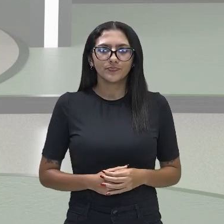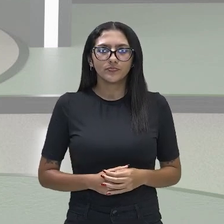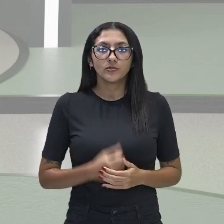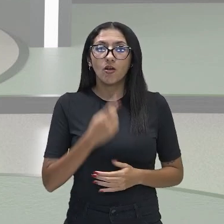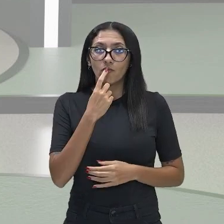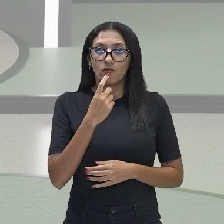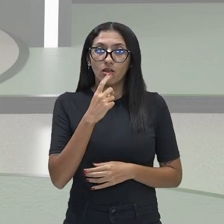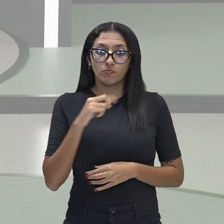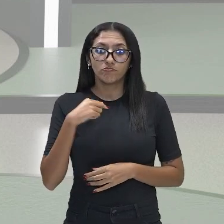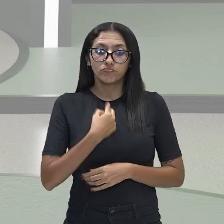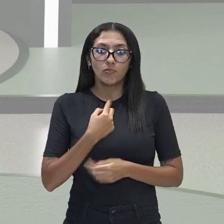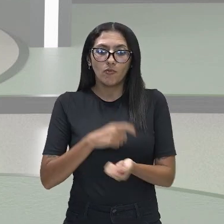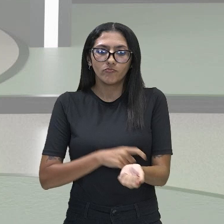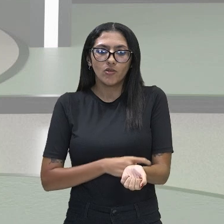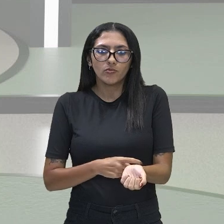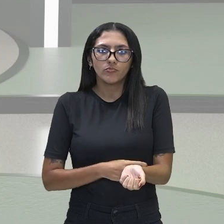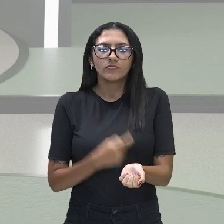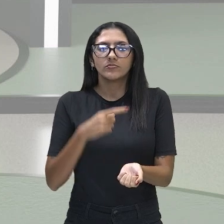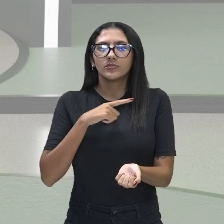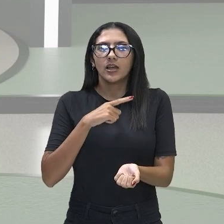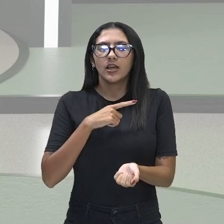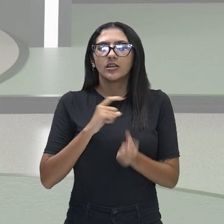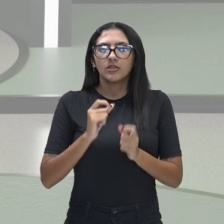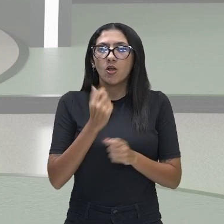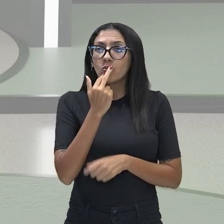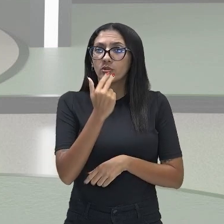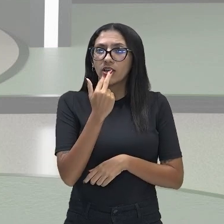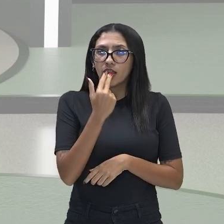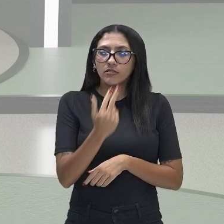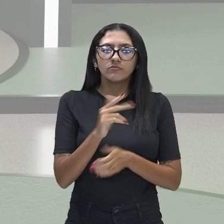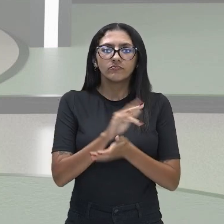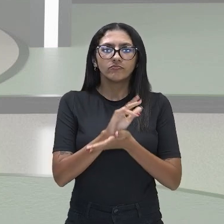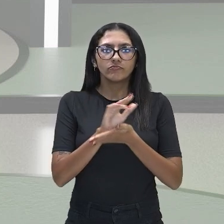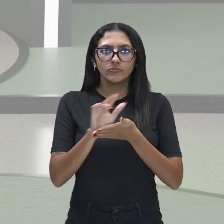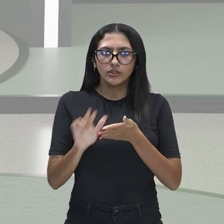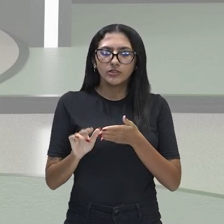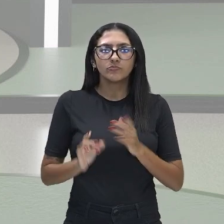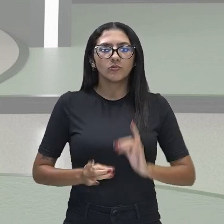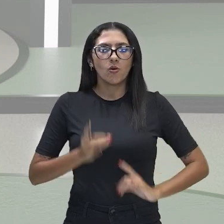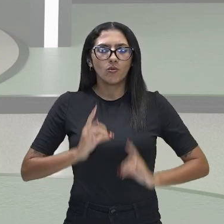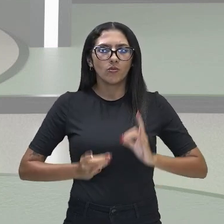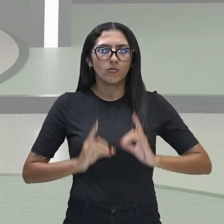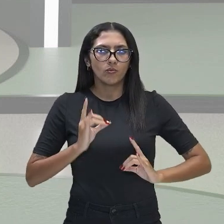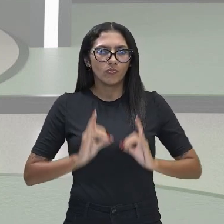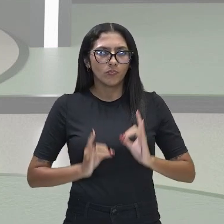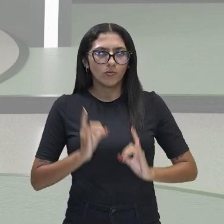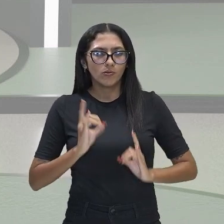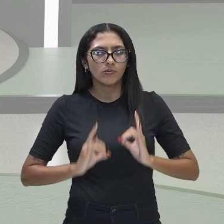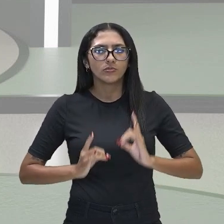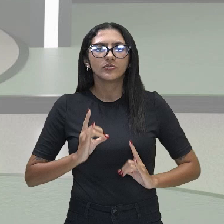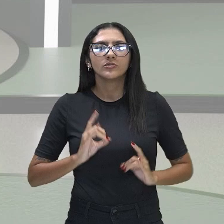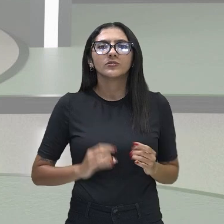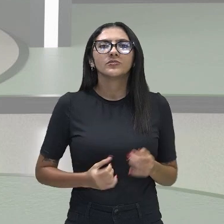ele é responsável por levar nutrientes, hormônios e